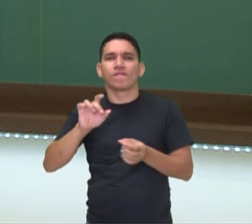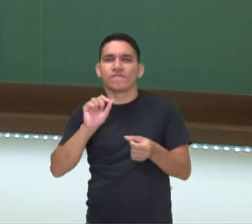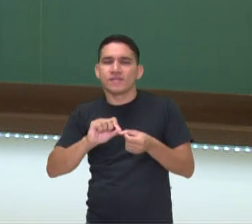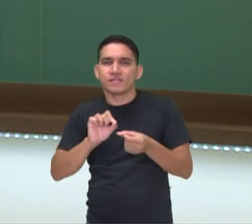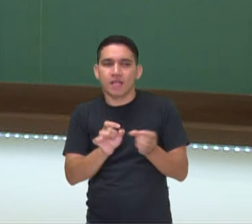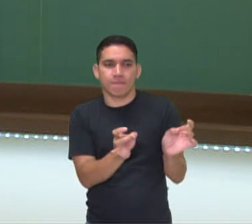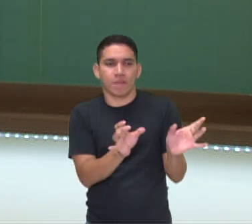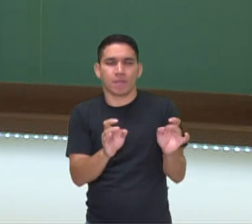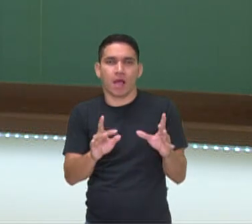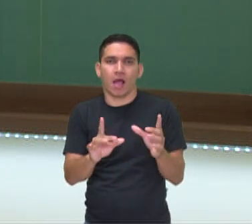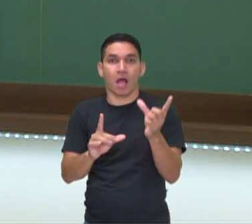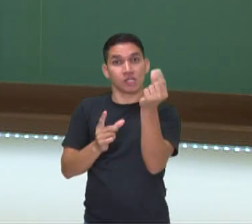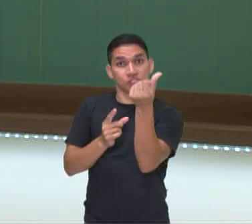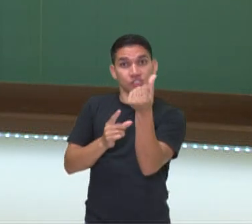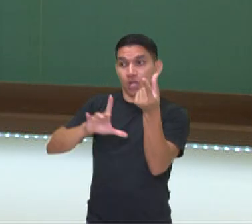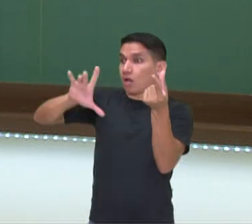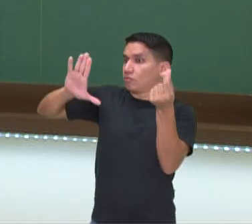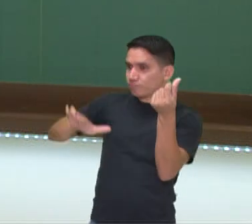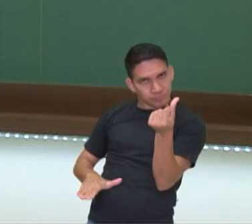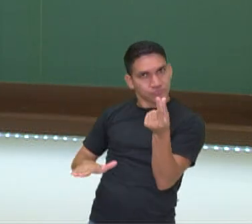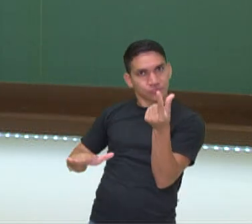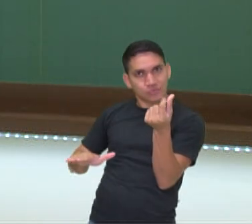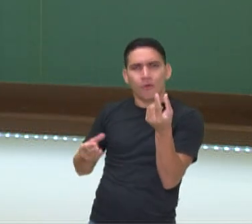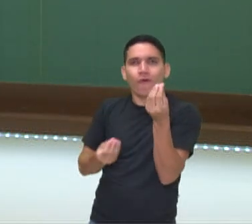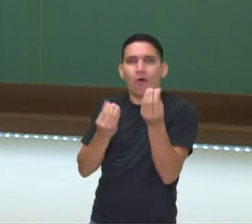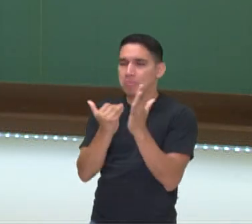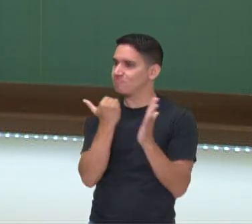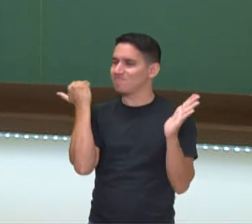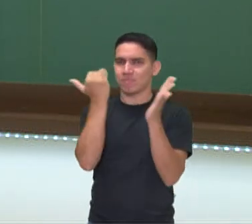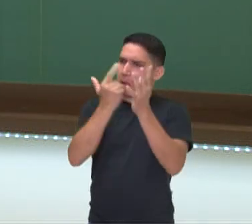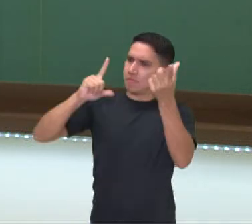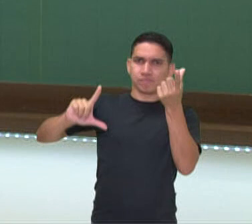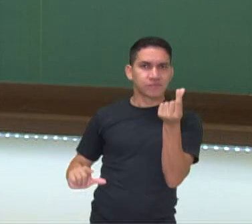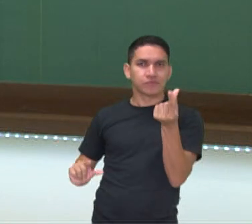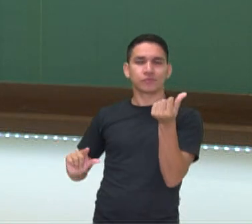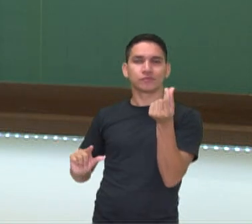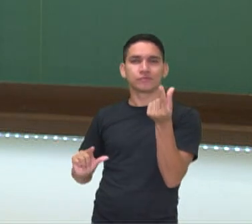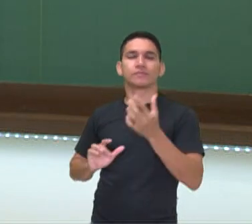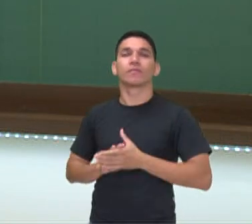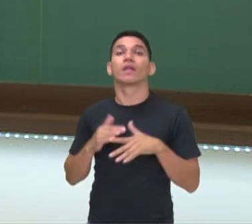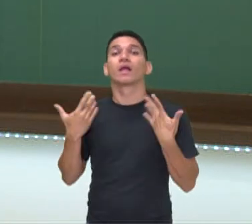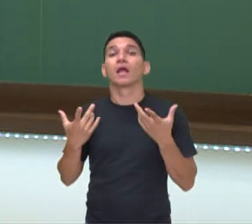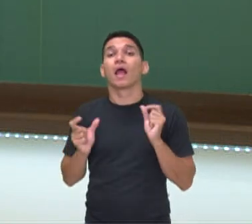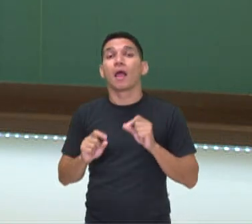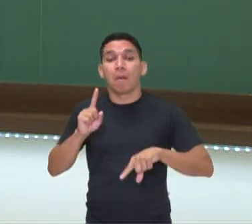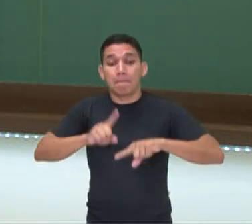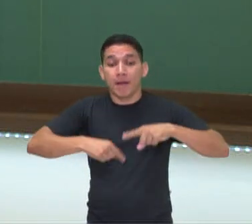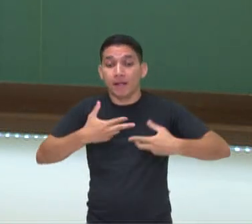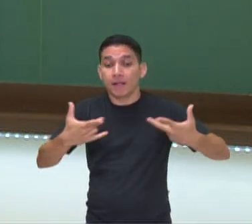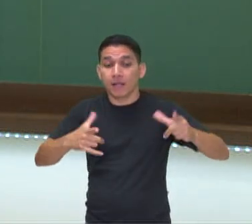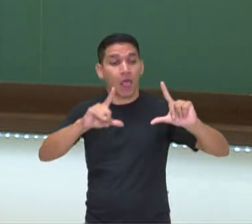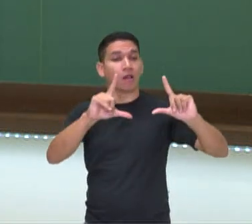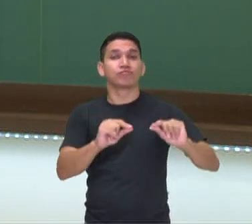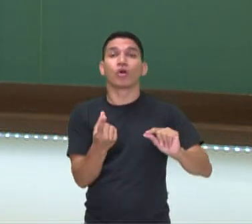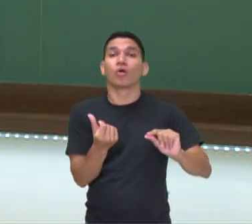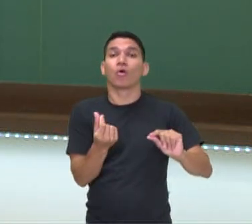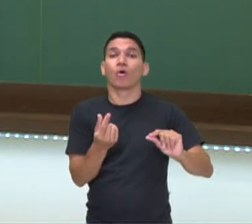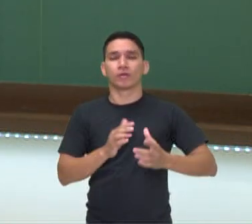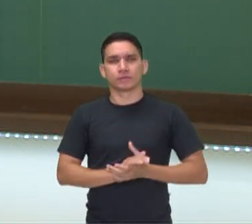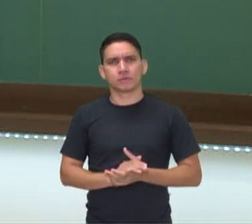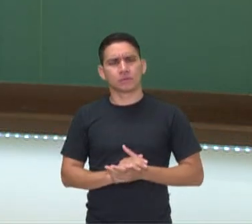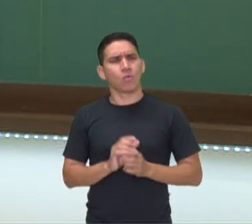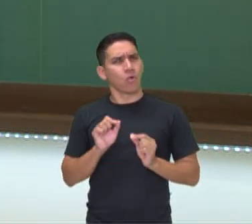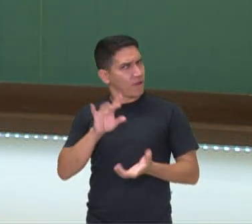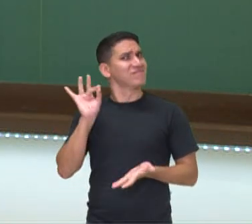super promoção e super liquidação. Qual que é a ideia disso? Pegar e vender produtos com desconto. Agora, o que